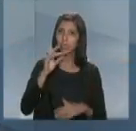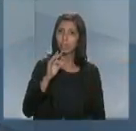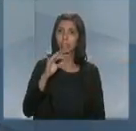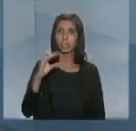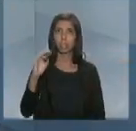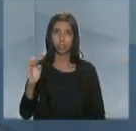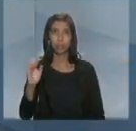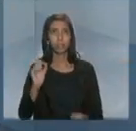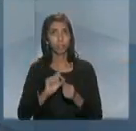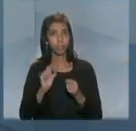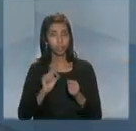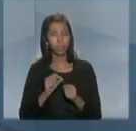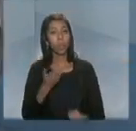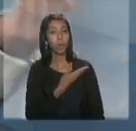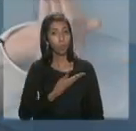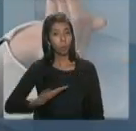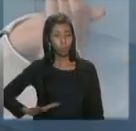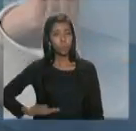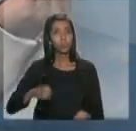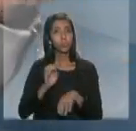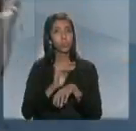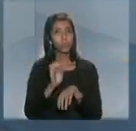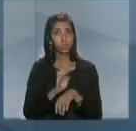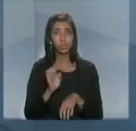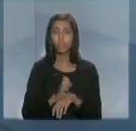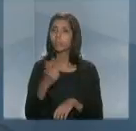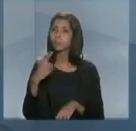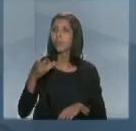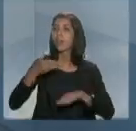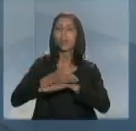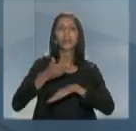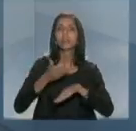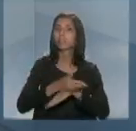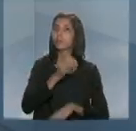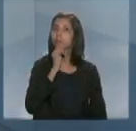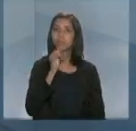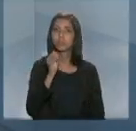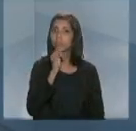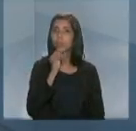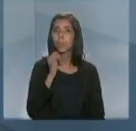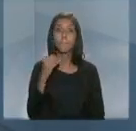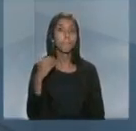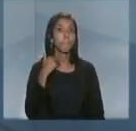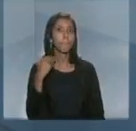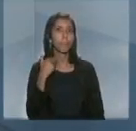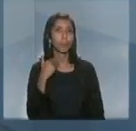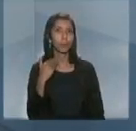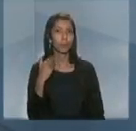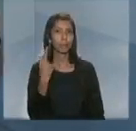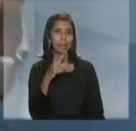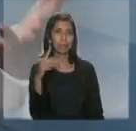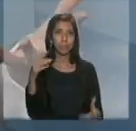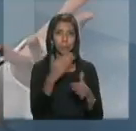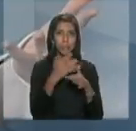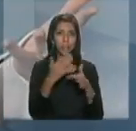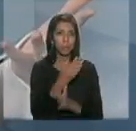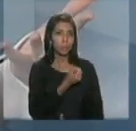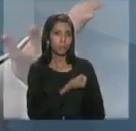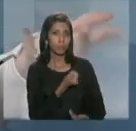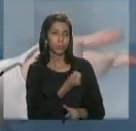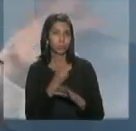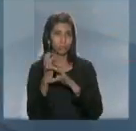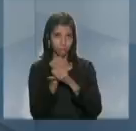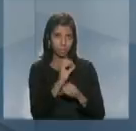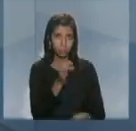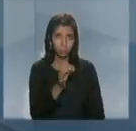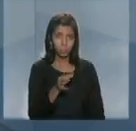implementada pelo TCE, o governo do Estado não tinha acesso, por exemplo, aos bancos de dados dos municípios,